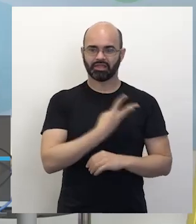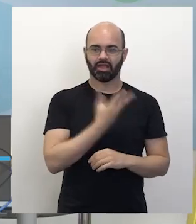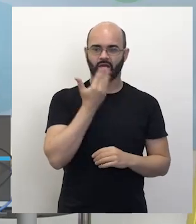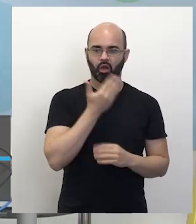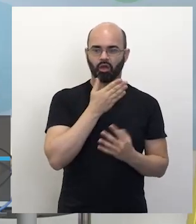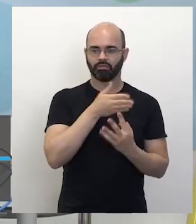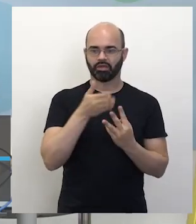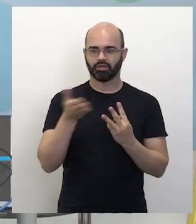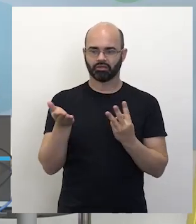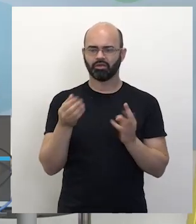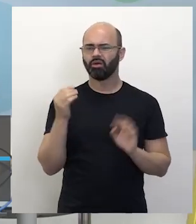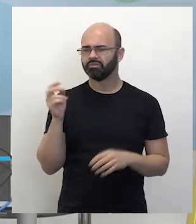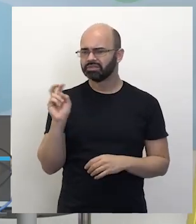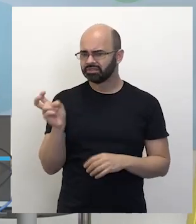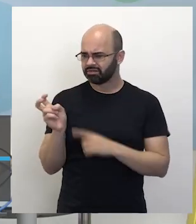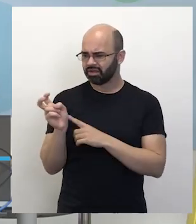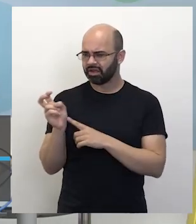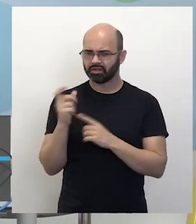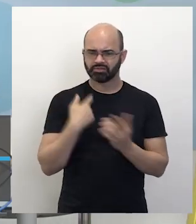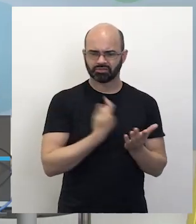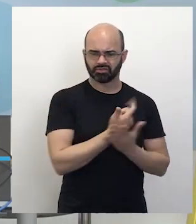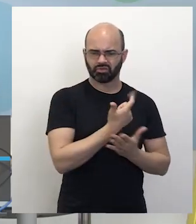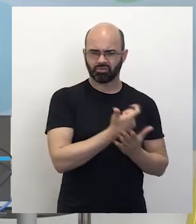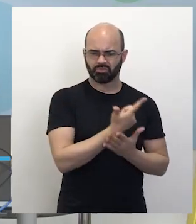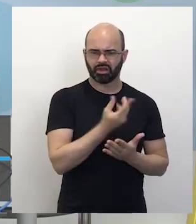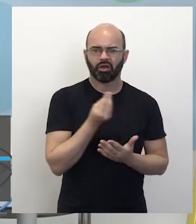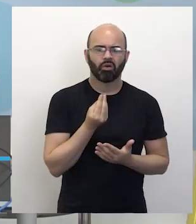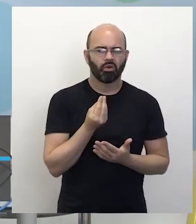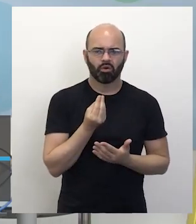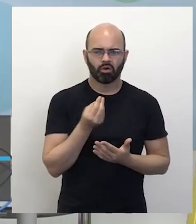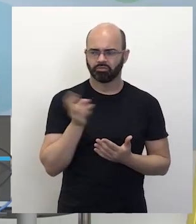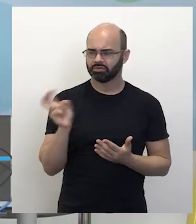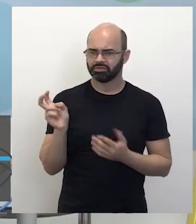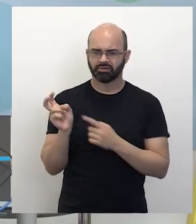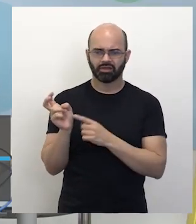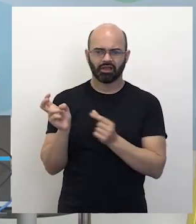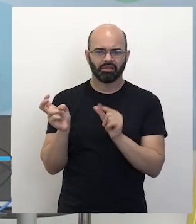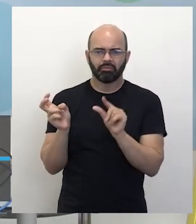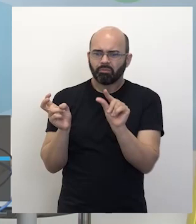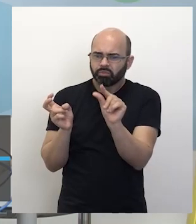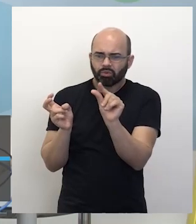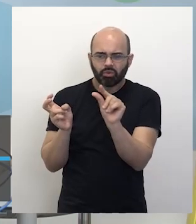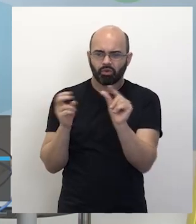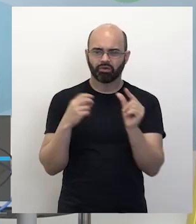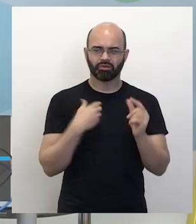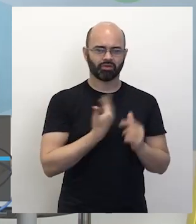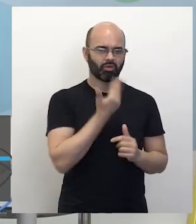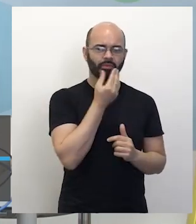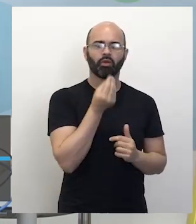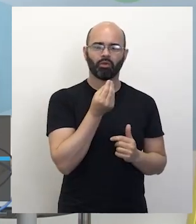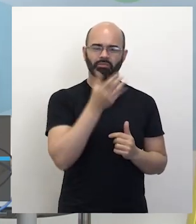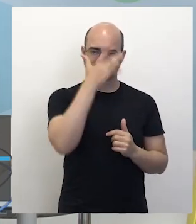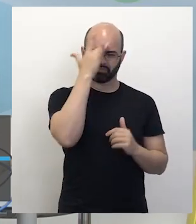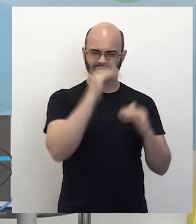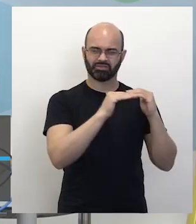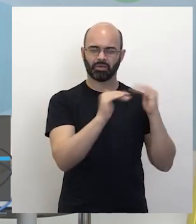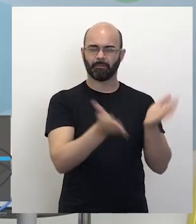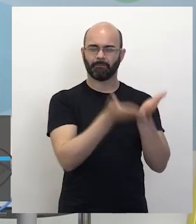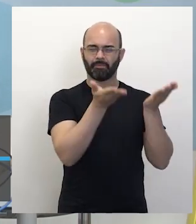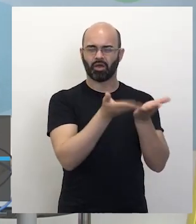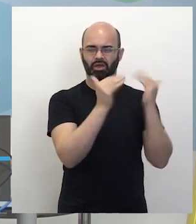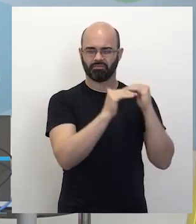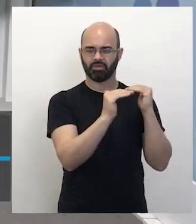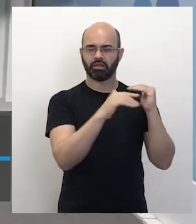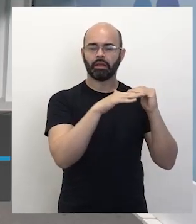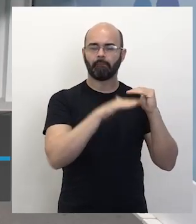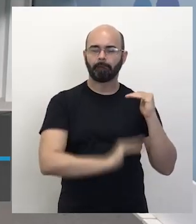com menos de R$5 diários. Essa é a linha da pobreza. E quanta gente a gente tem vivendo abaixo da linha da pobreza no nosso país,